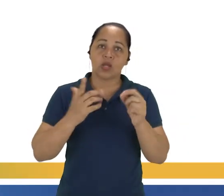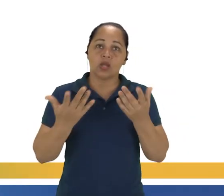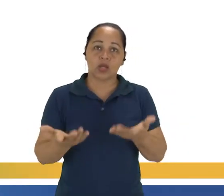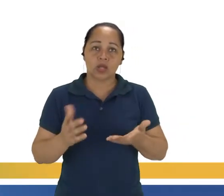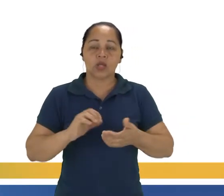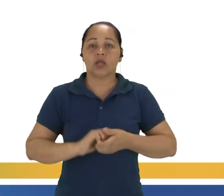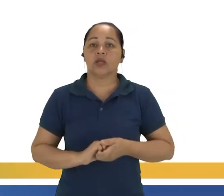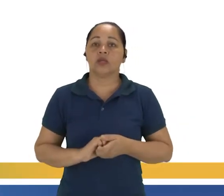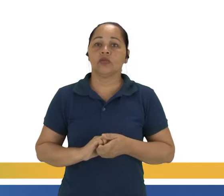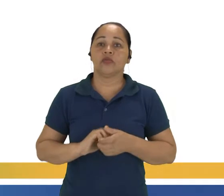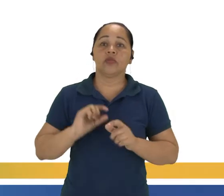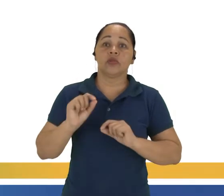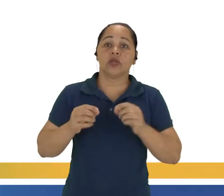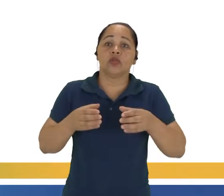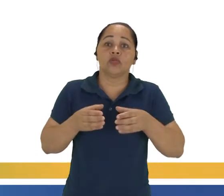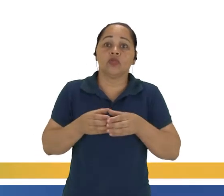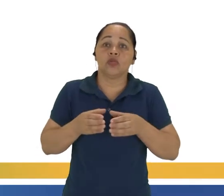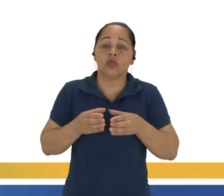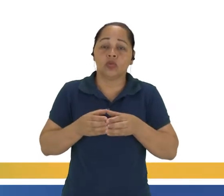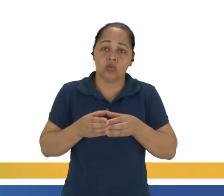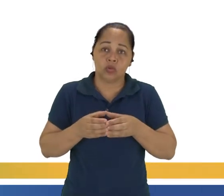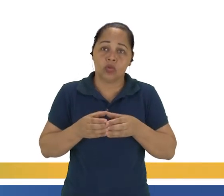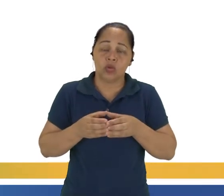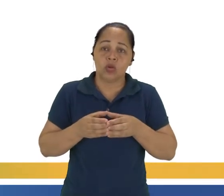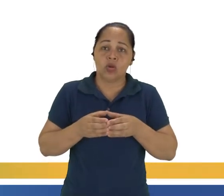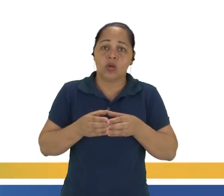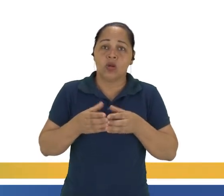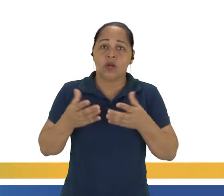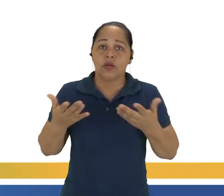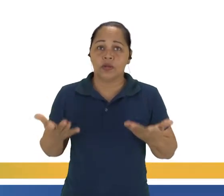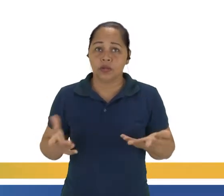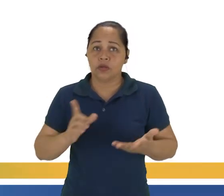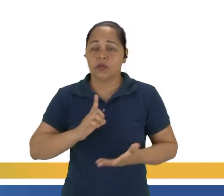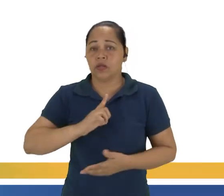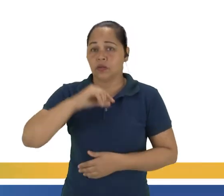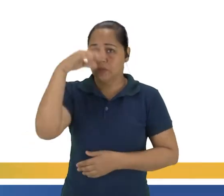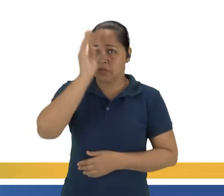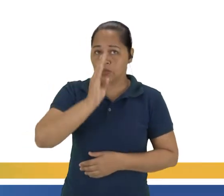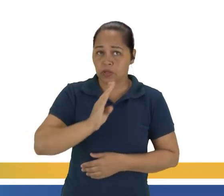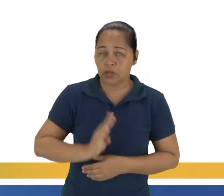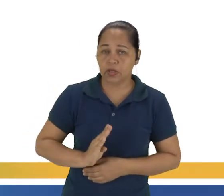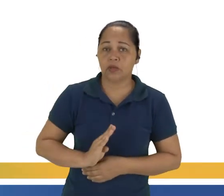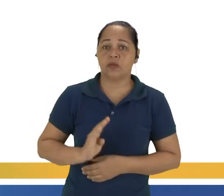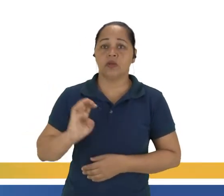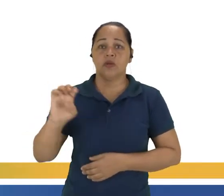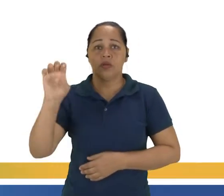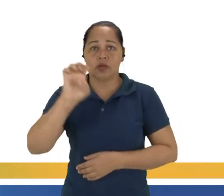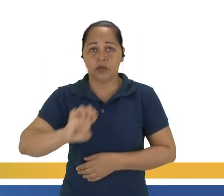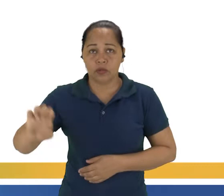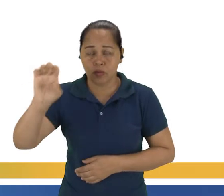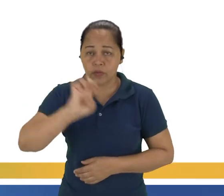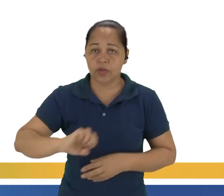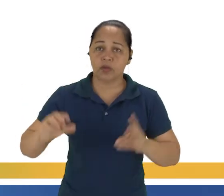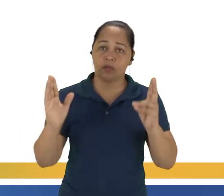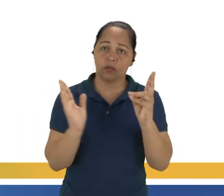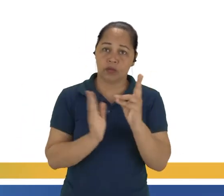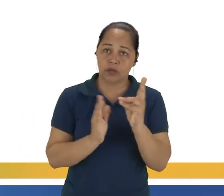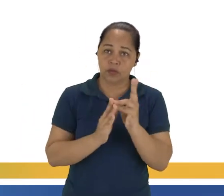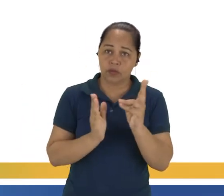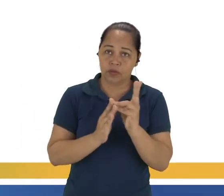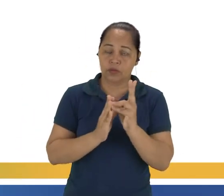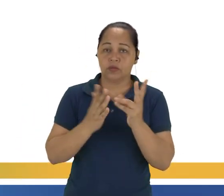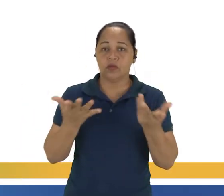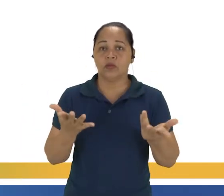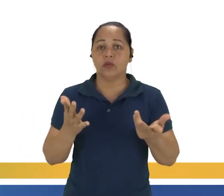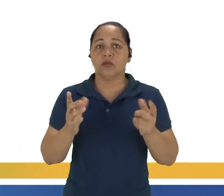aí étnica brasileira, o europeu, índio e negro. É muito utilizado por vários teóricos, né, essa matriz, justamente porque